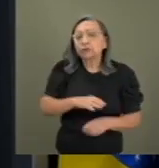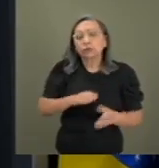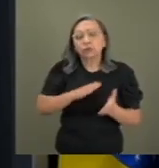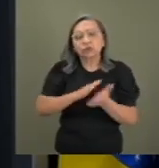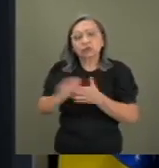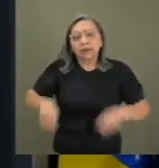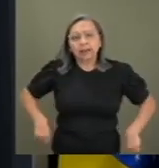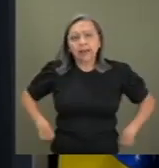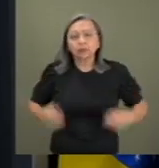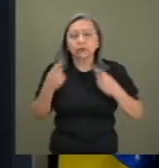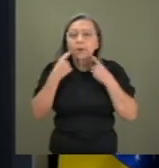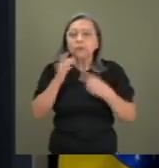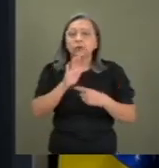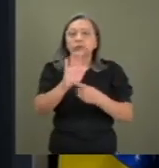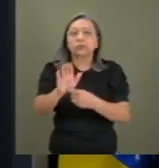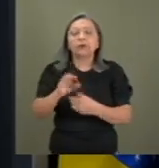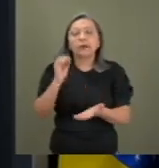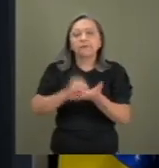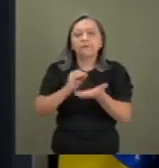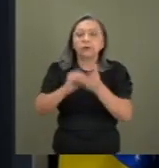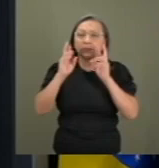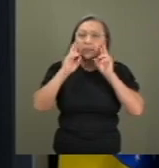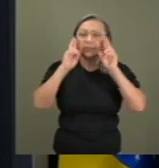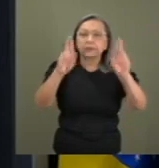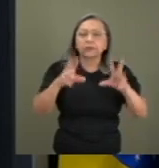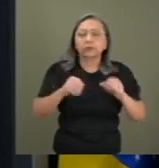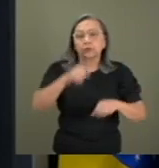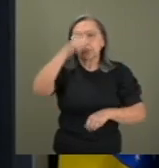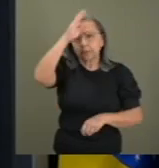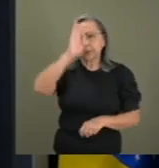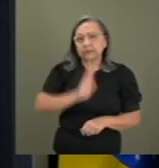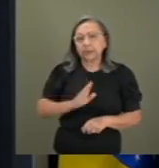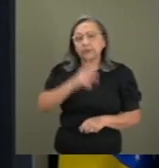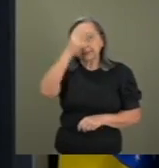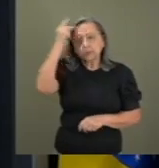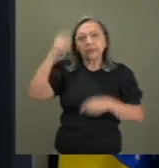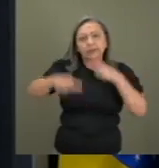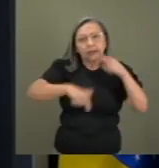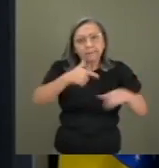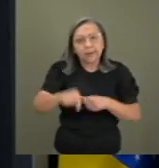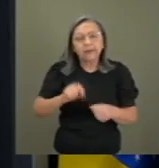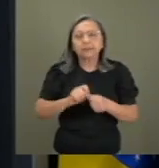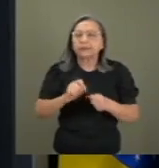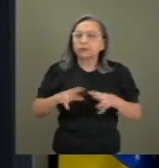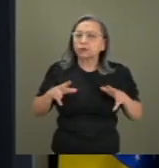absurdas que eu demonstrei aqui, que é um desrespeito ao brasileiro de bem que trabalha e que